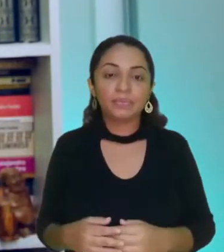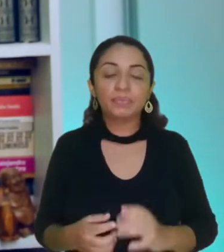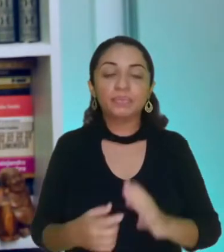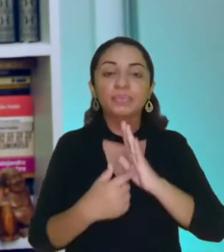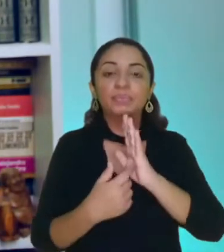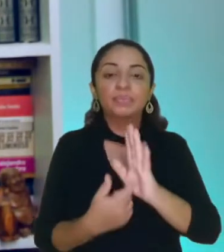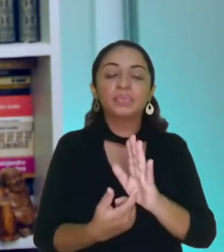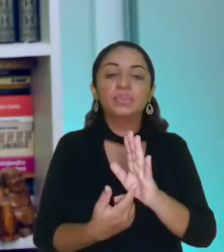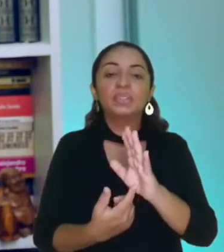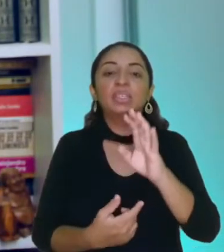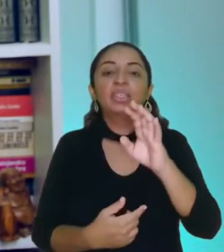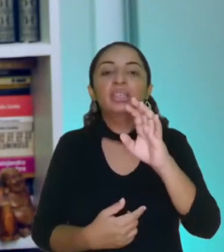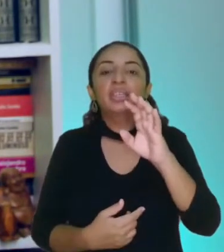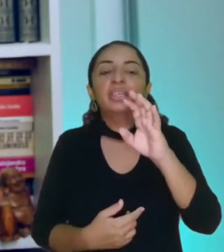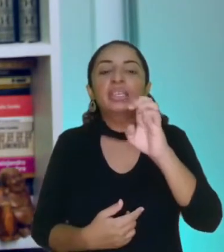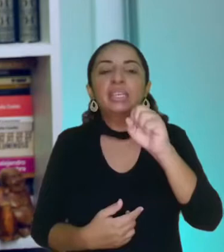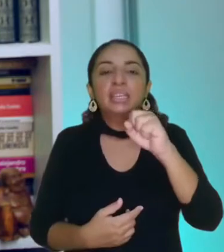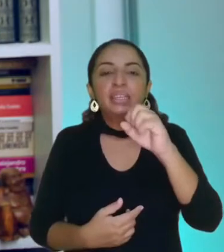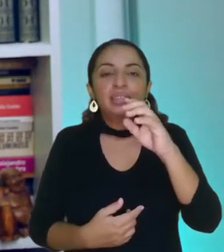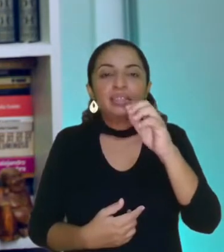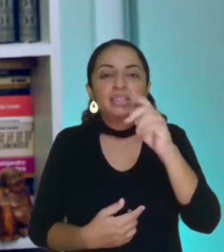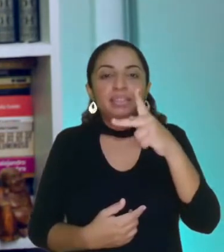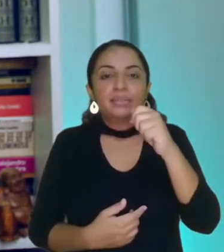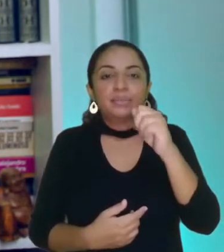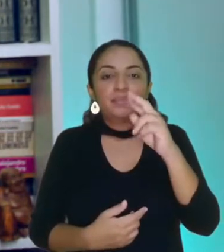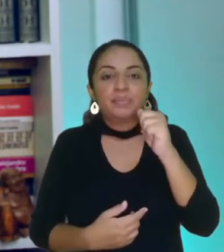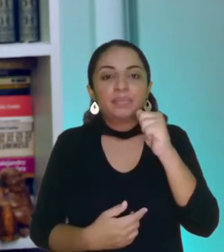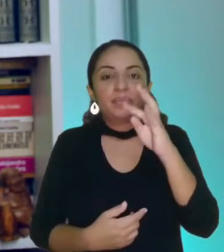Howard Fash, Spartaco. Eu li nessa edição também.